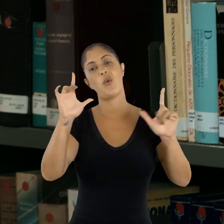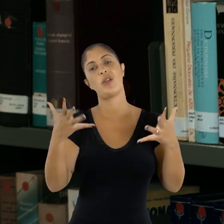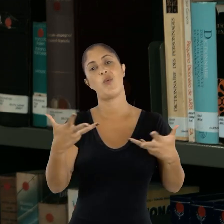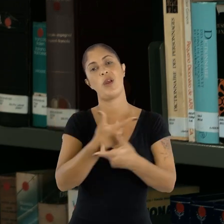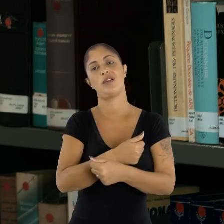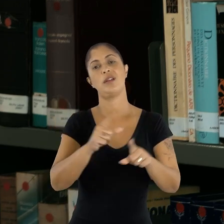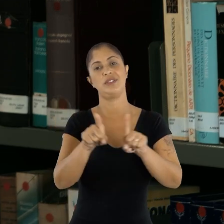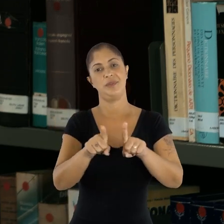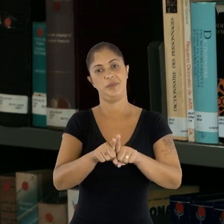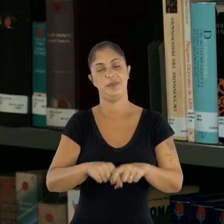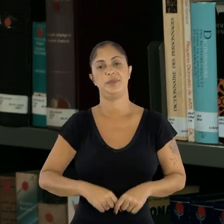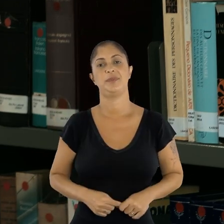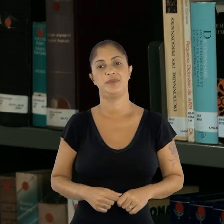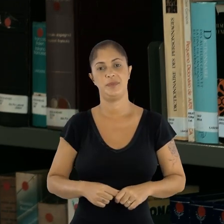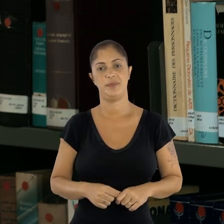e criar outra qualidade